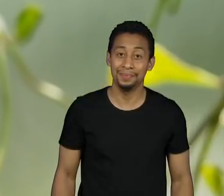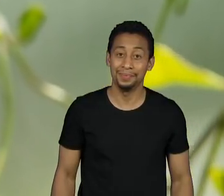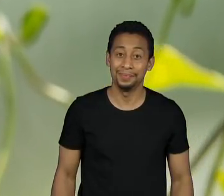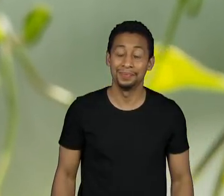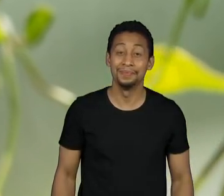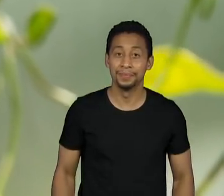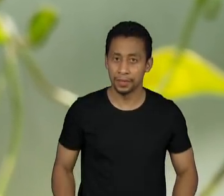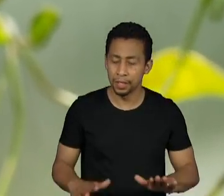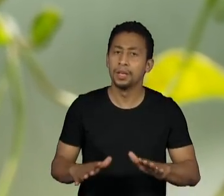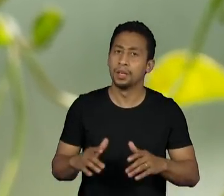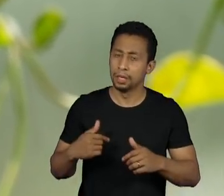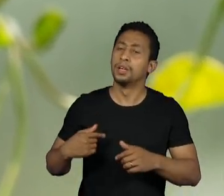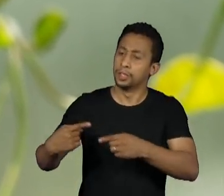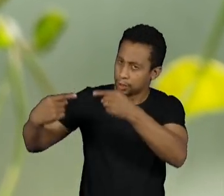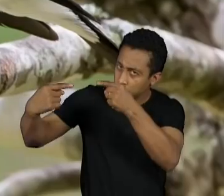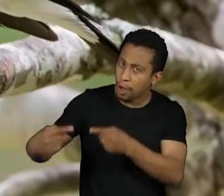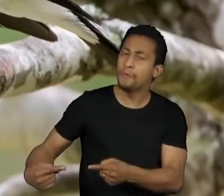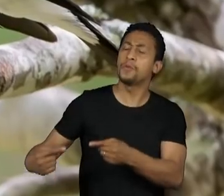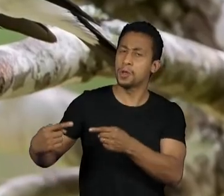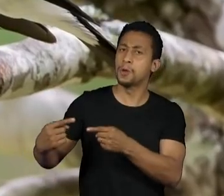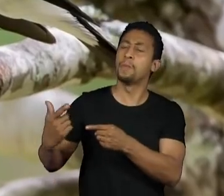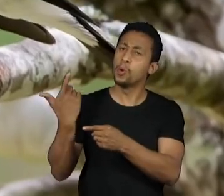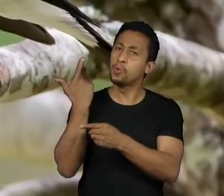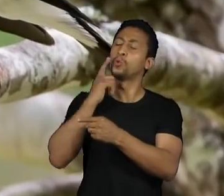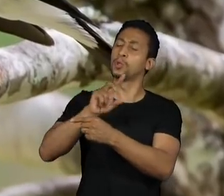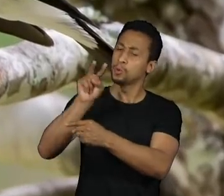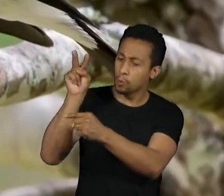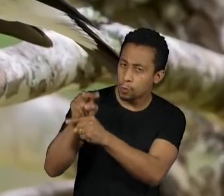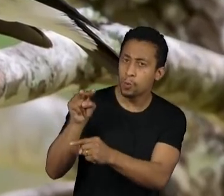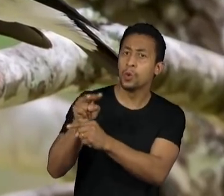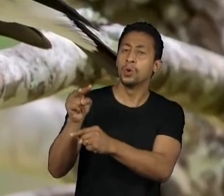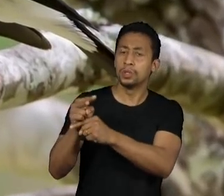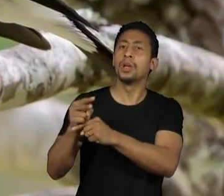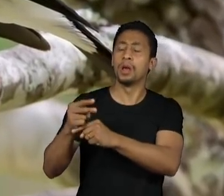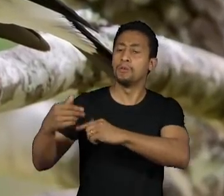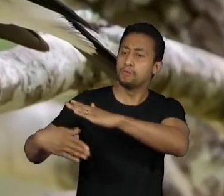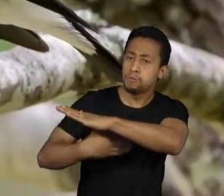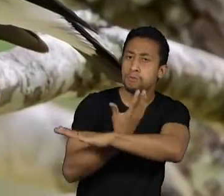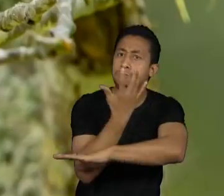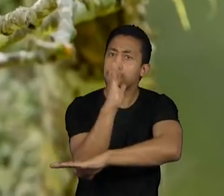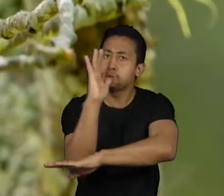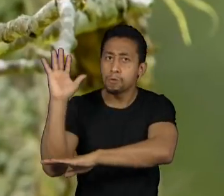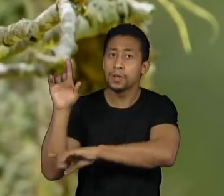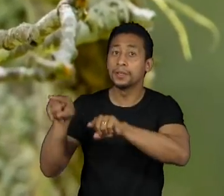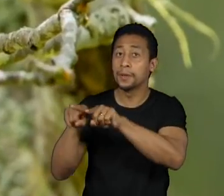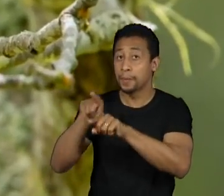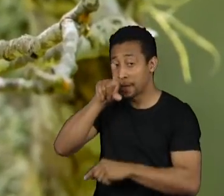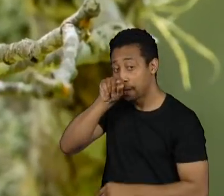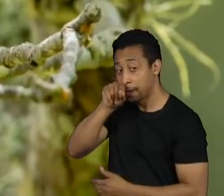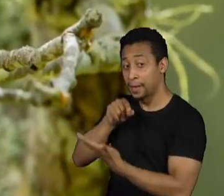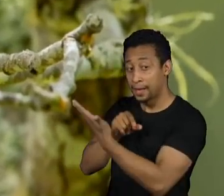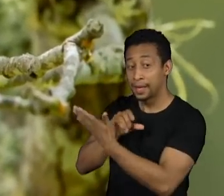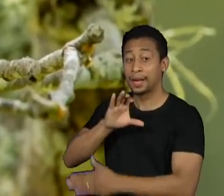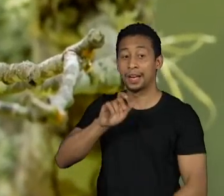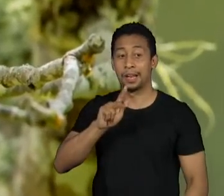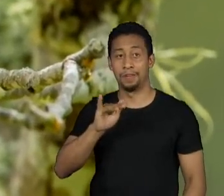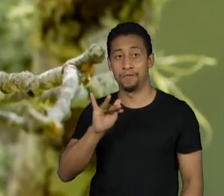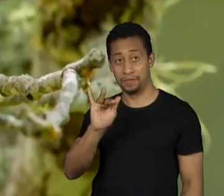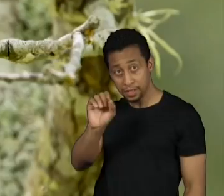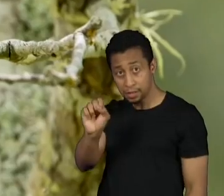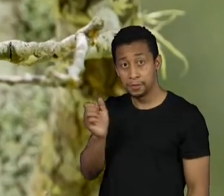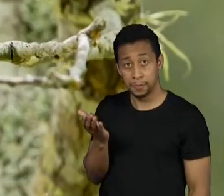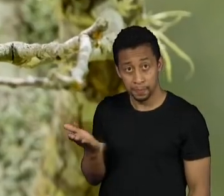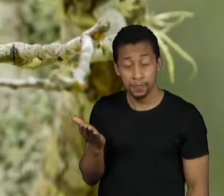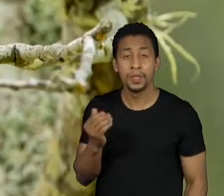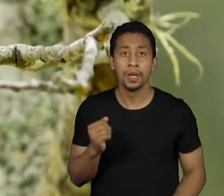Há outros desafios para garantir o sucesso na proteção de espécies como a saíra apunhalada. A gente tem mais